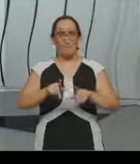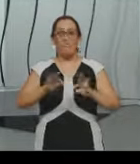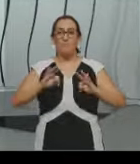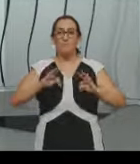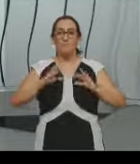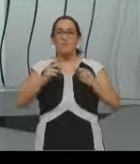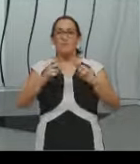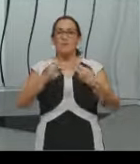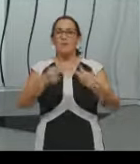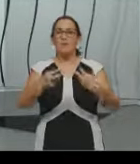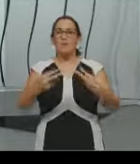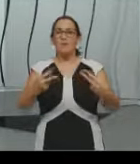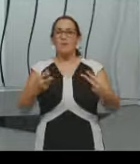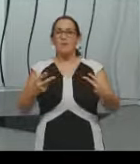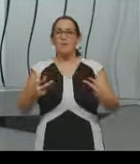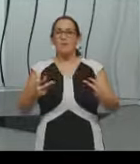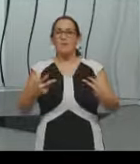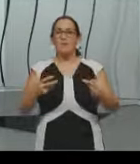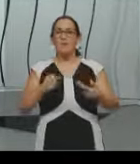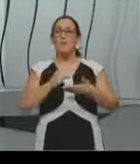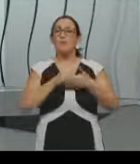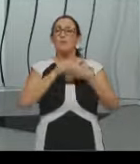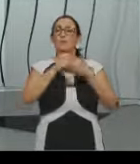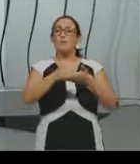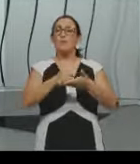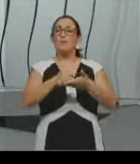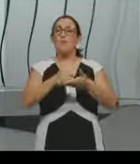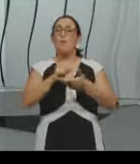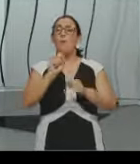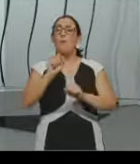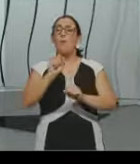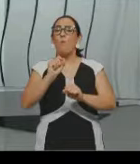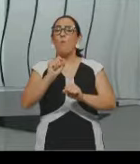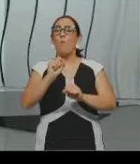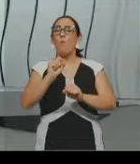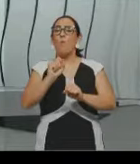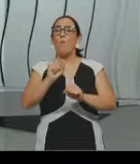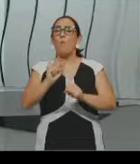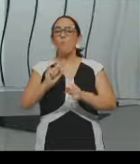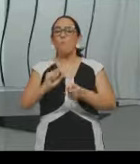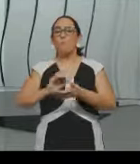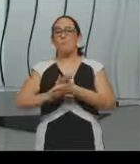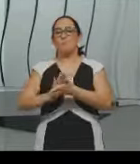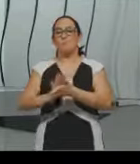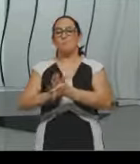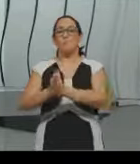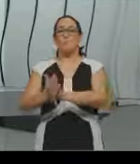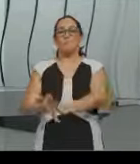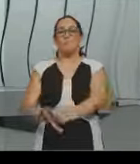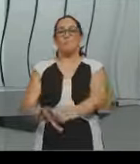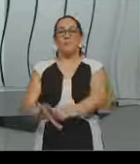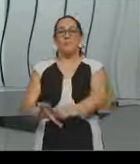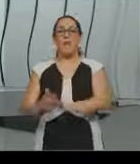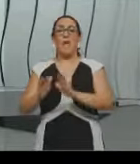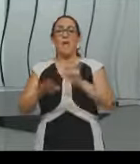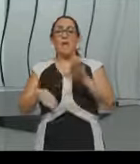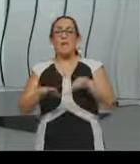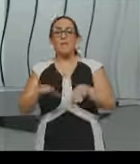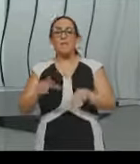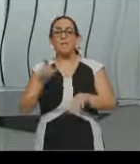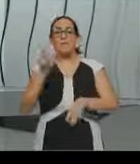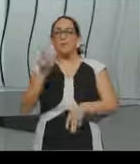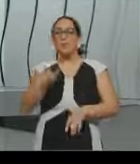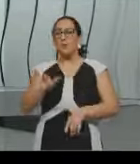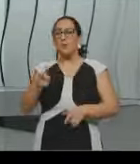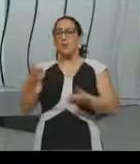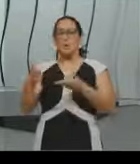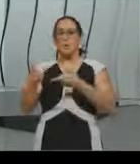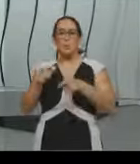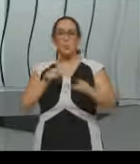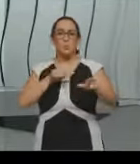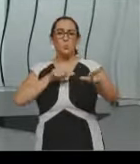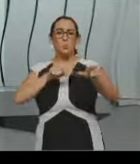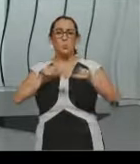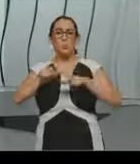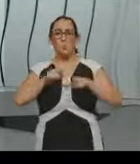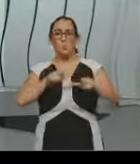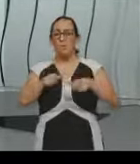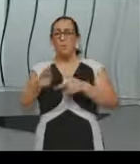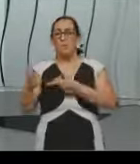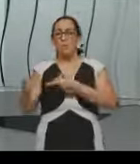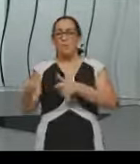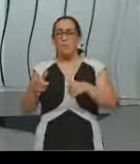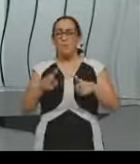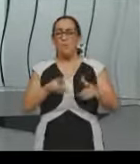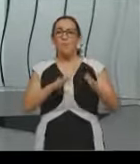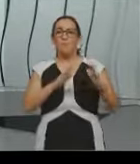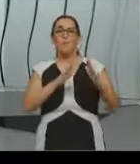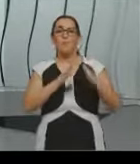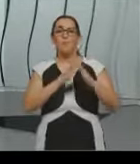né, contribui para a exclusão e ao mesmo tempo que a pessoa ela não tem uma ocupação, que ela não tem uma atividade, que ela não tem uma moradia, ela